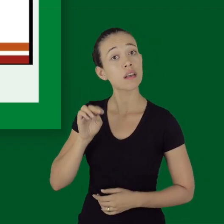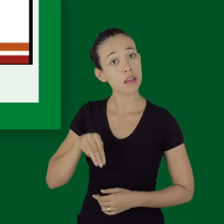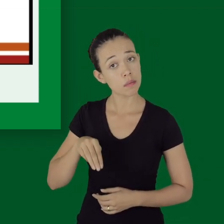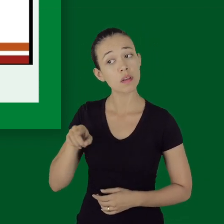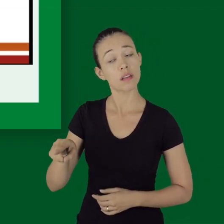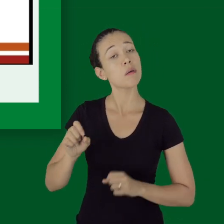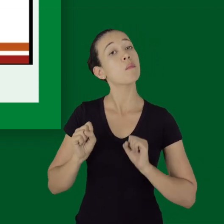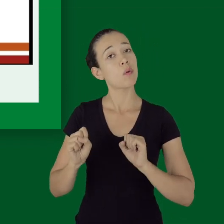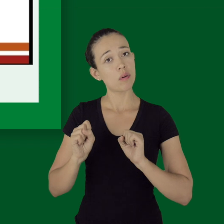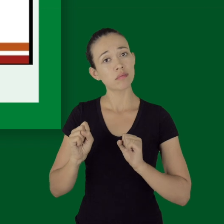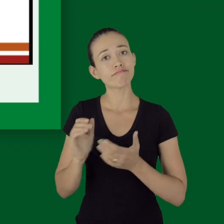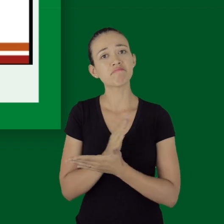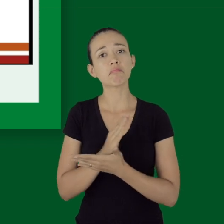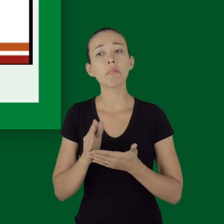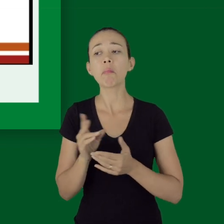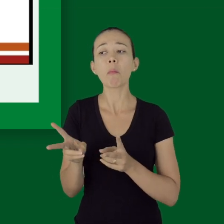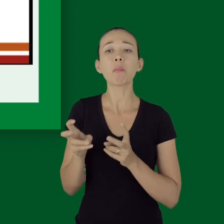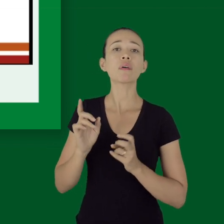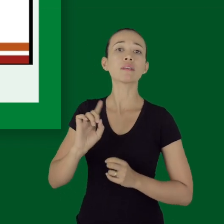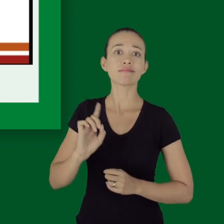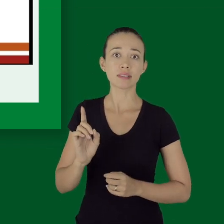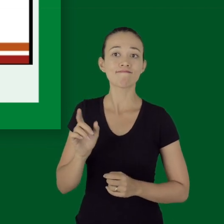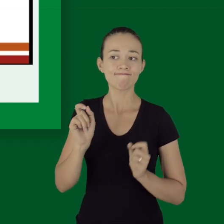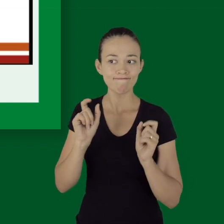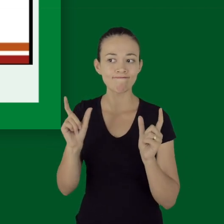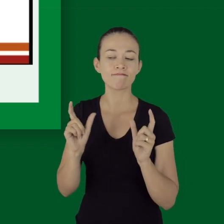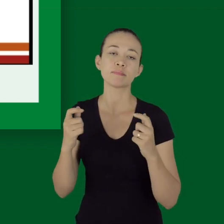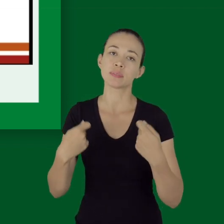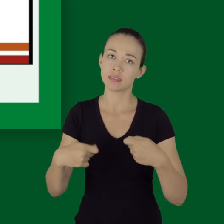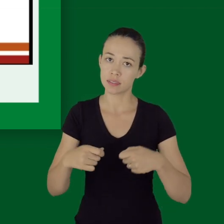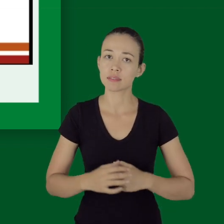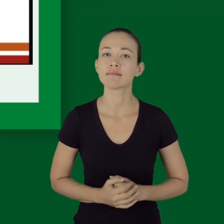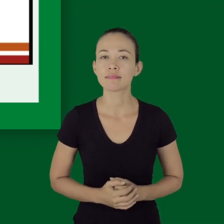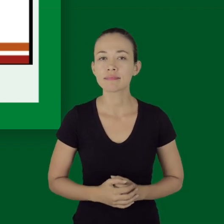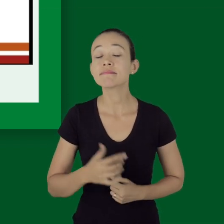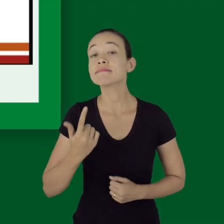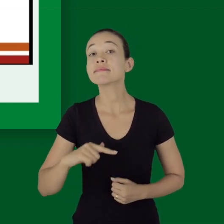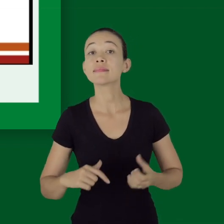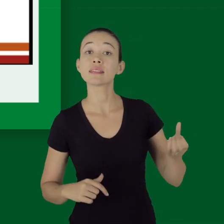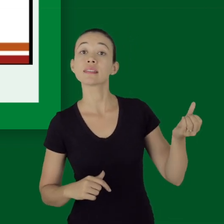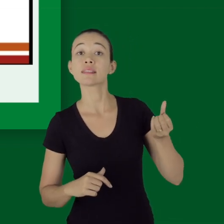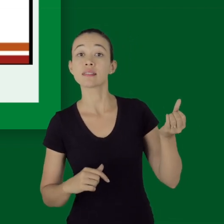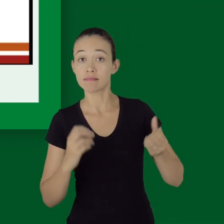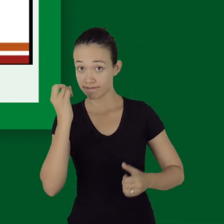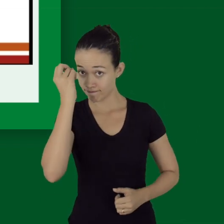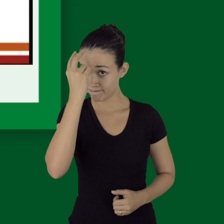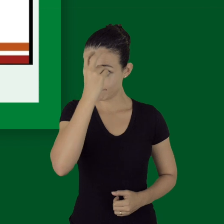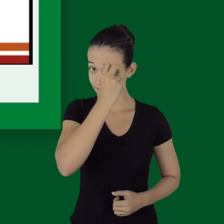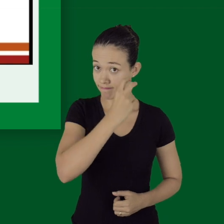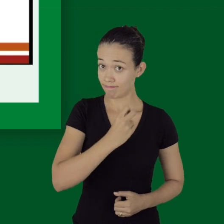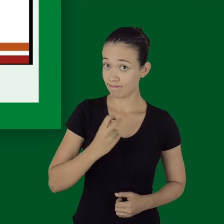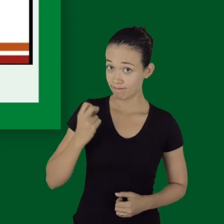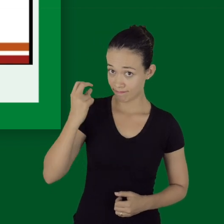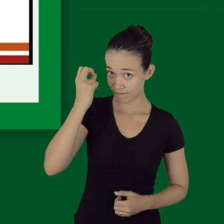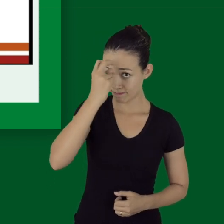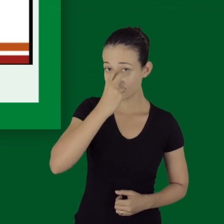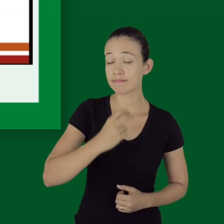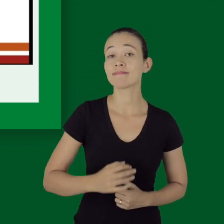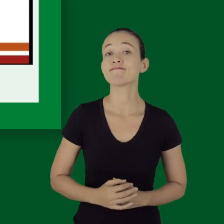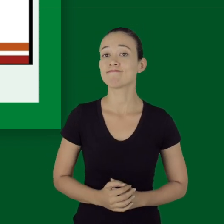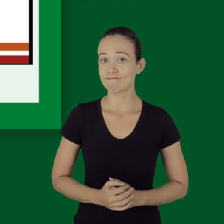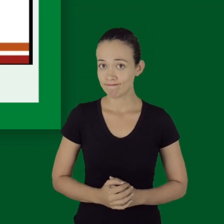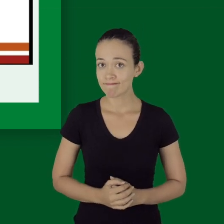mas às vezes até passa desapercebido. Choque neurogênico, que é o que nós vimos, também é um sinal que precisa